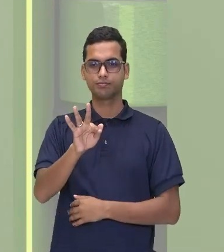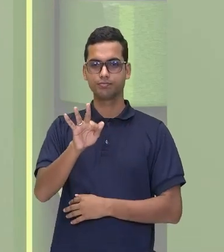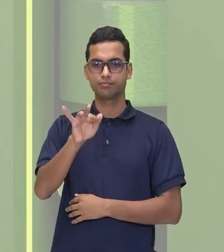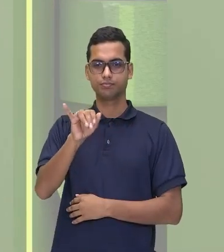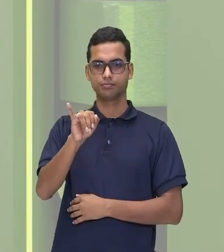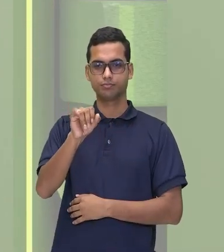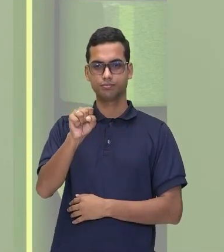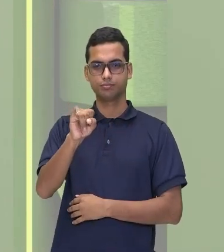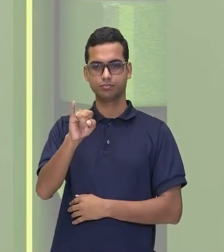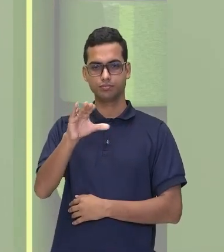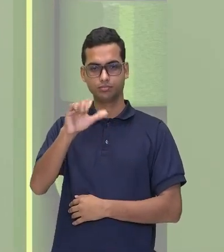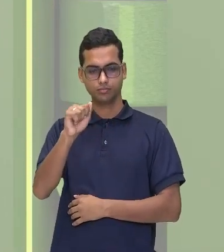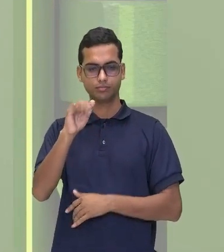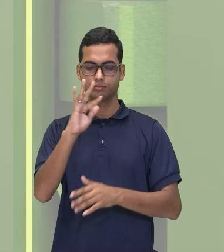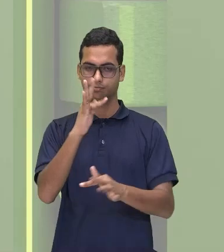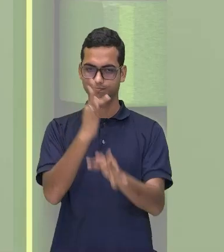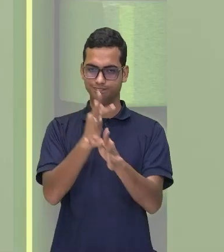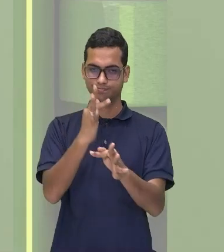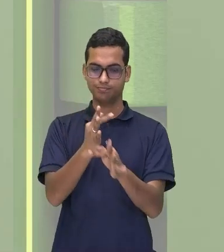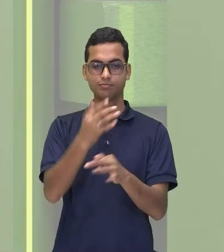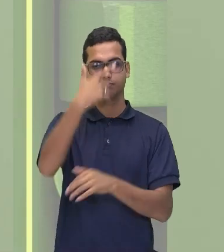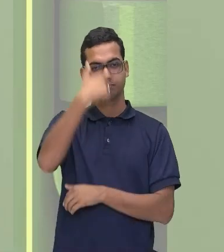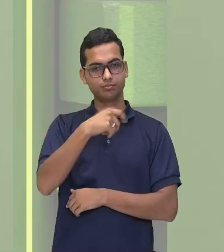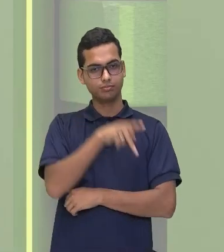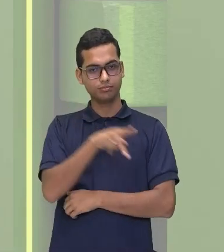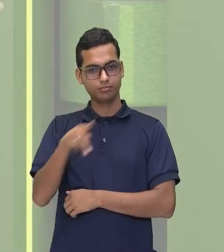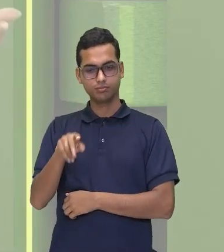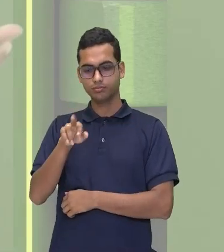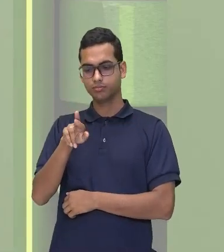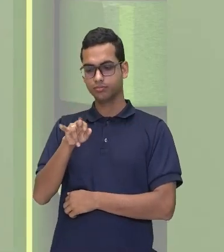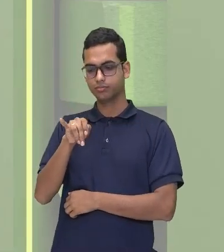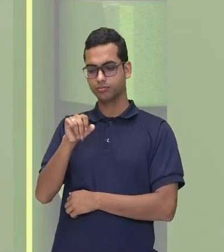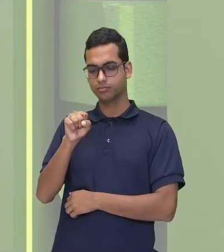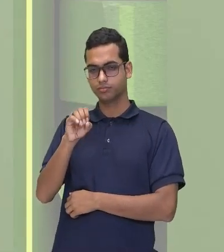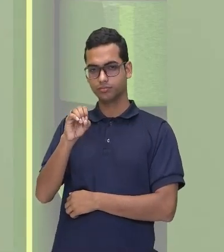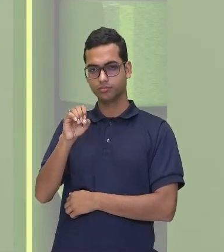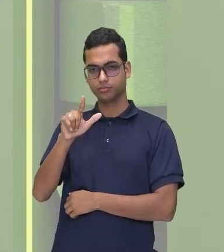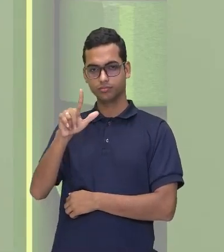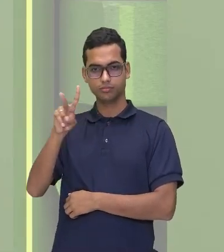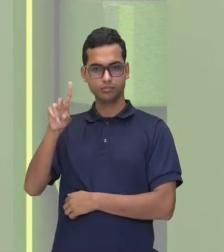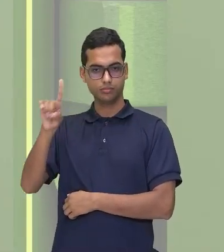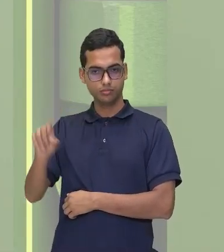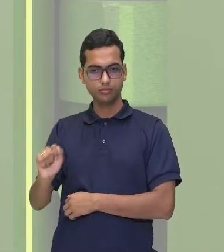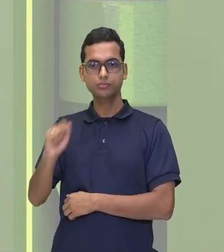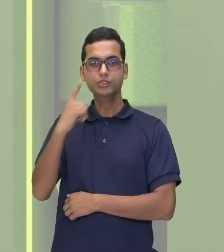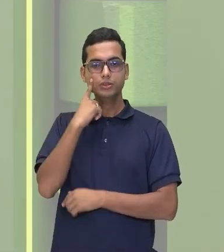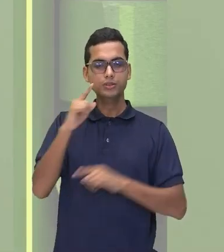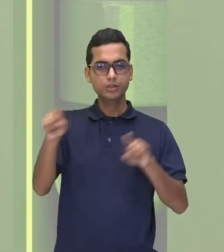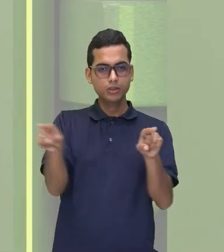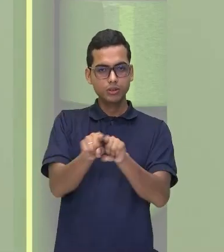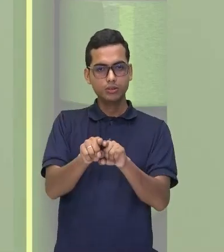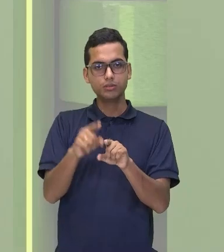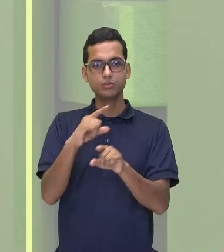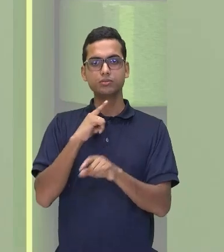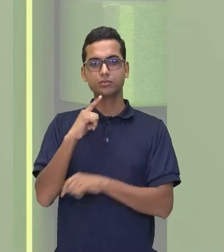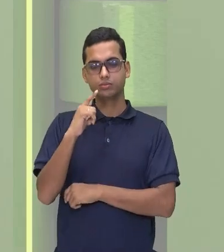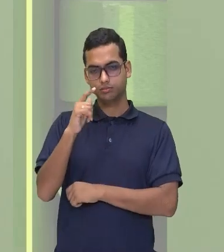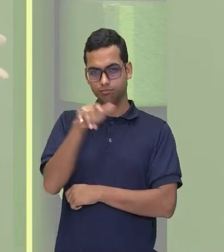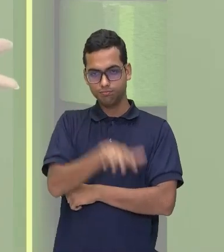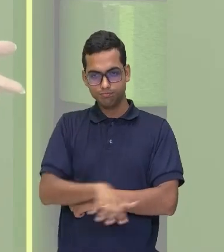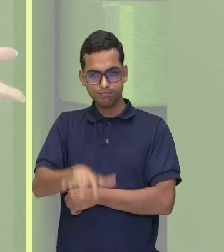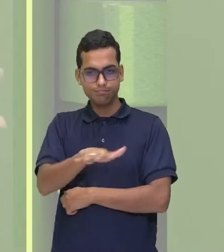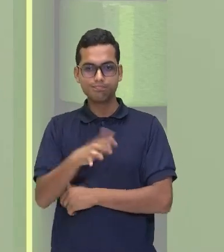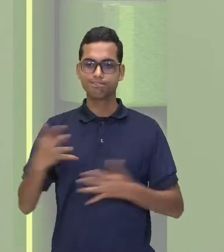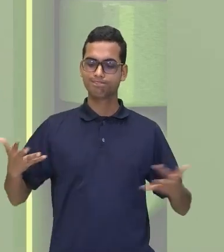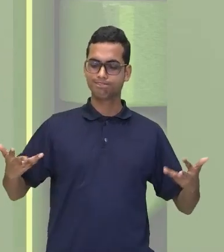vocês aí, eu sou a professora Risolda Farias, que estarei com vocês nesse mundo maravilhoso que é a física. E